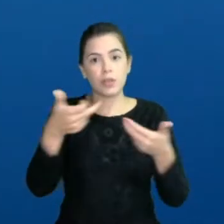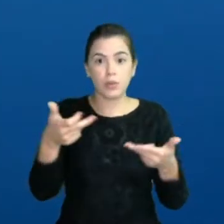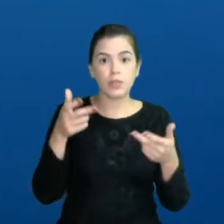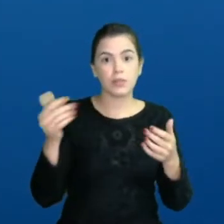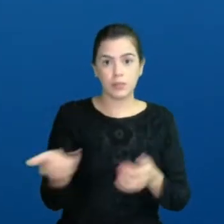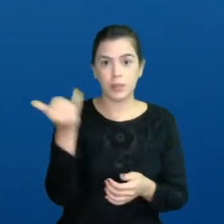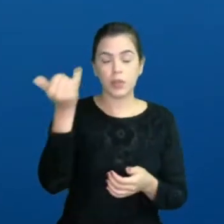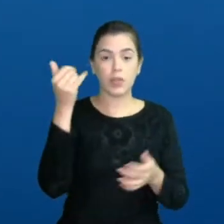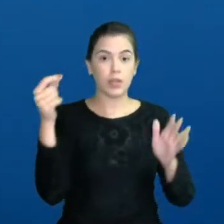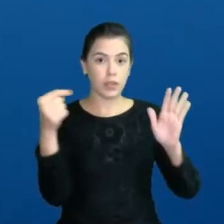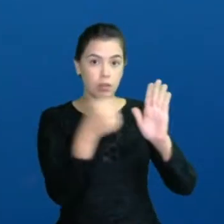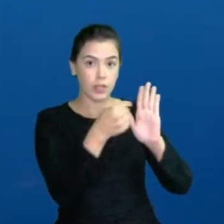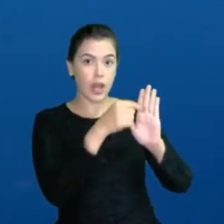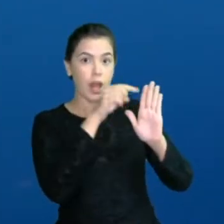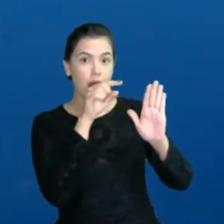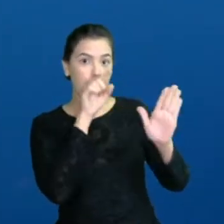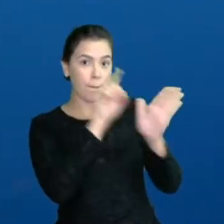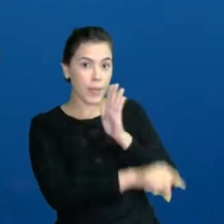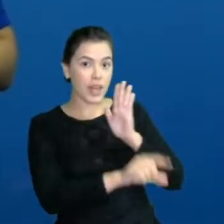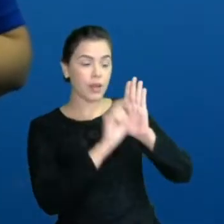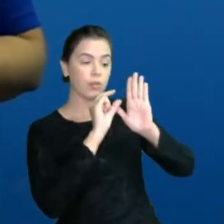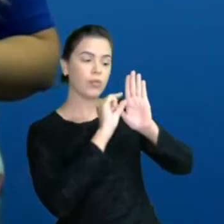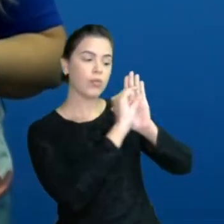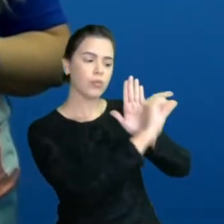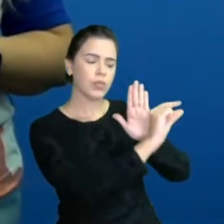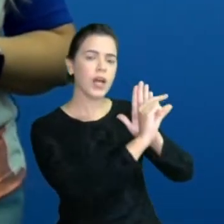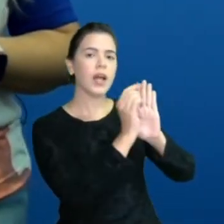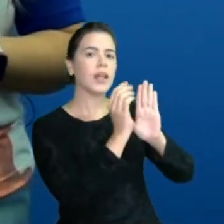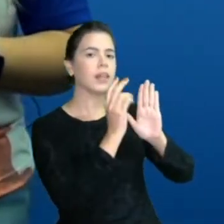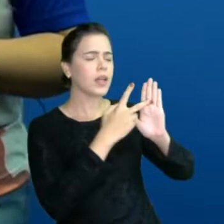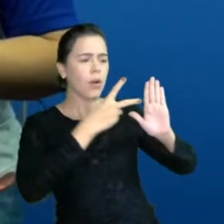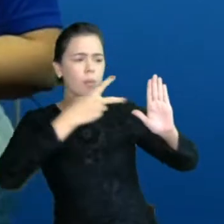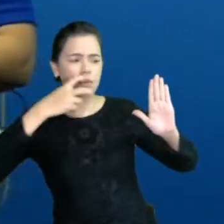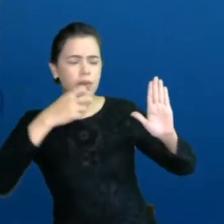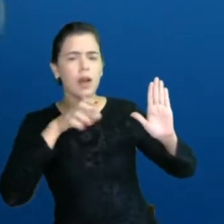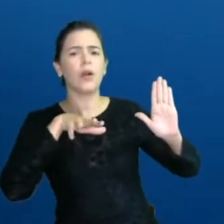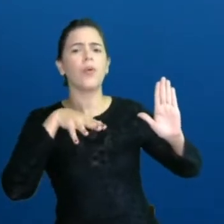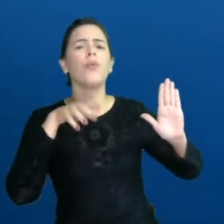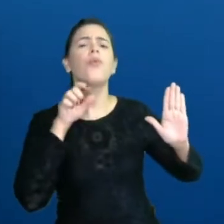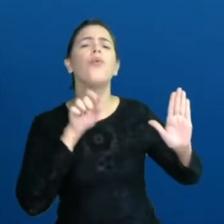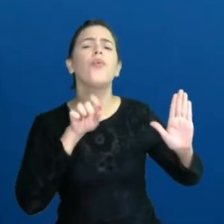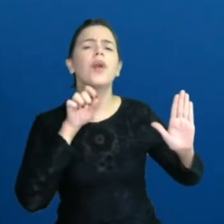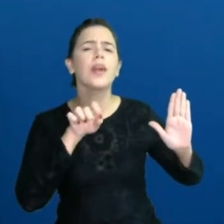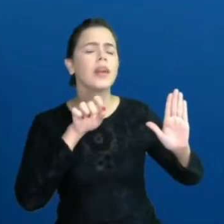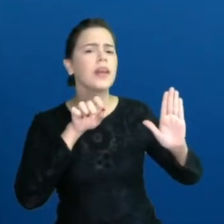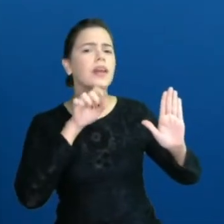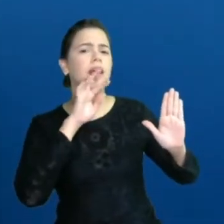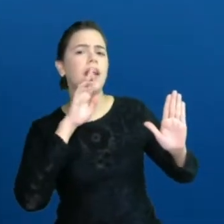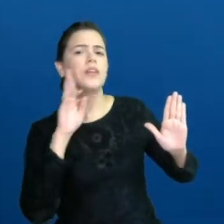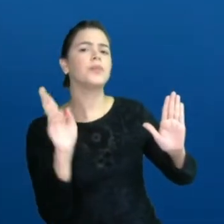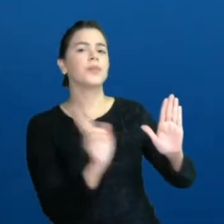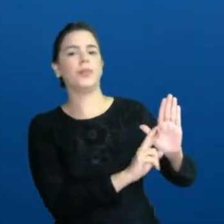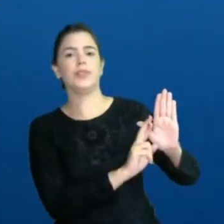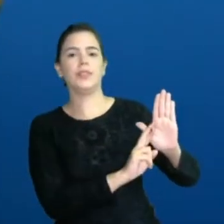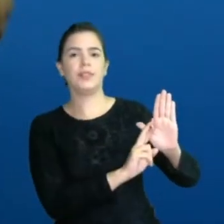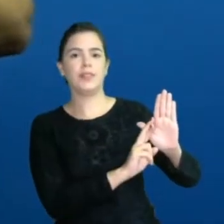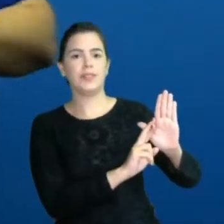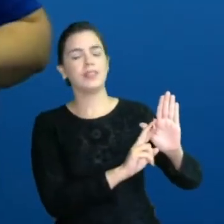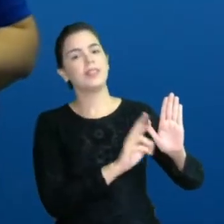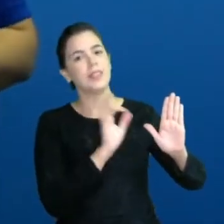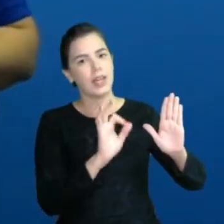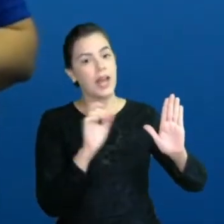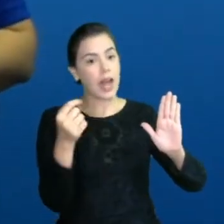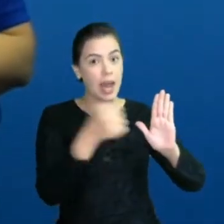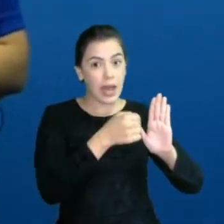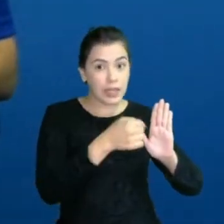a gente tem que ver o que eles querem que a gente responda. Aqui eles querem aqueles alimentos que